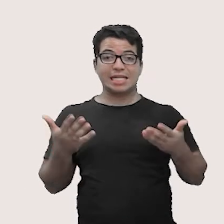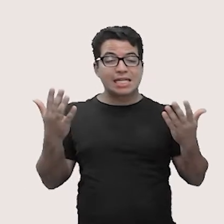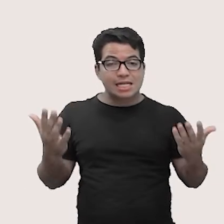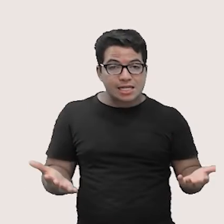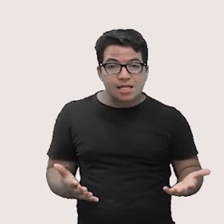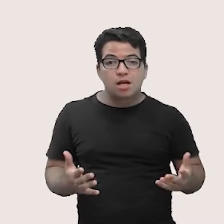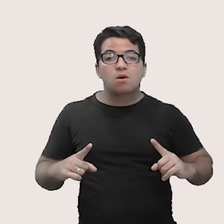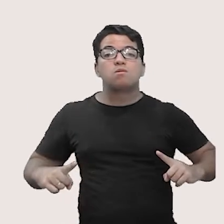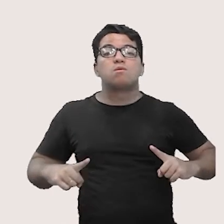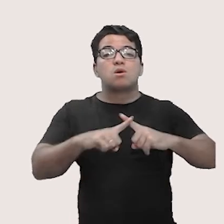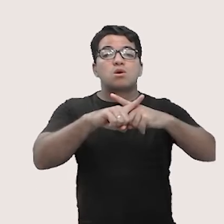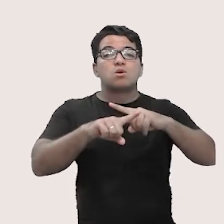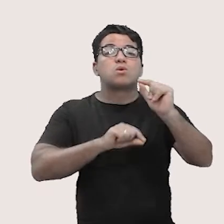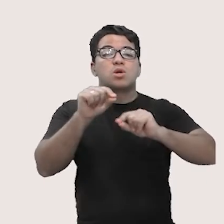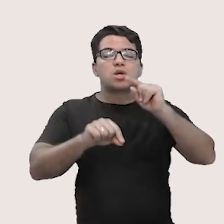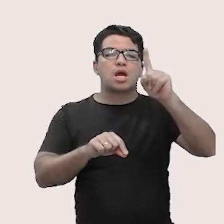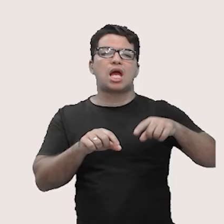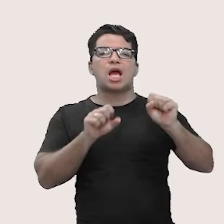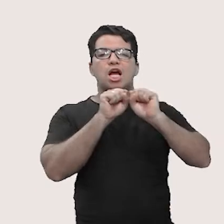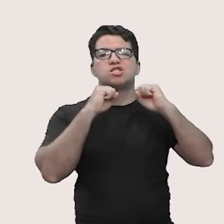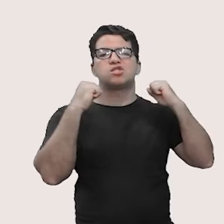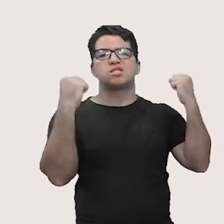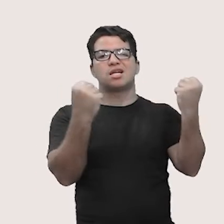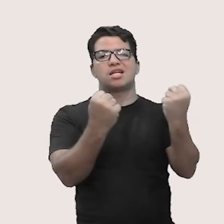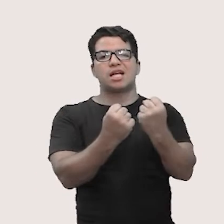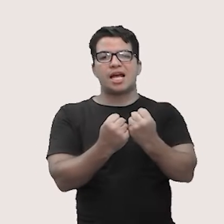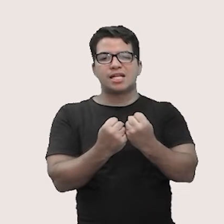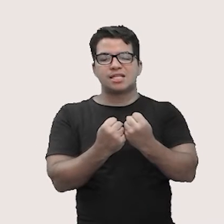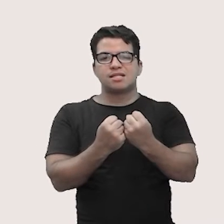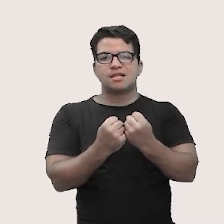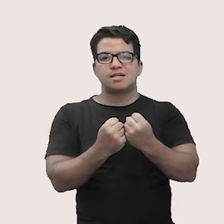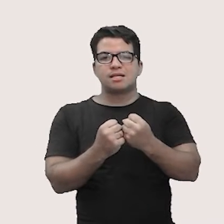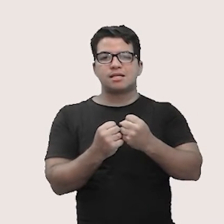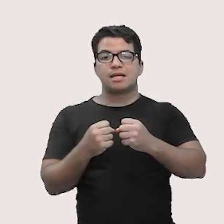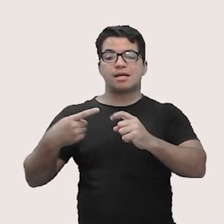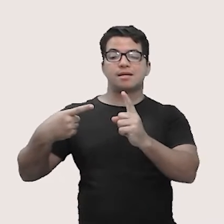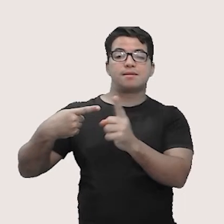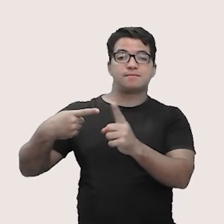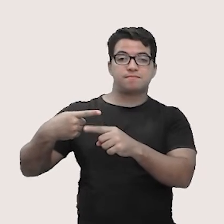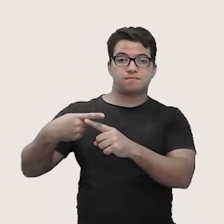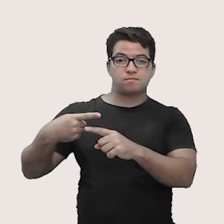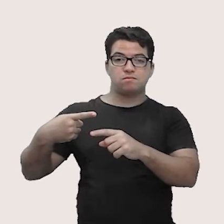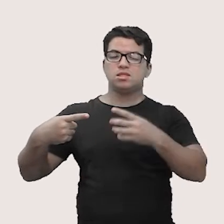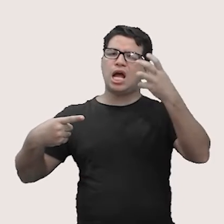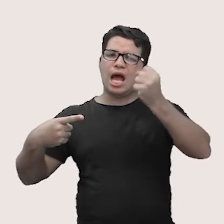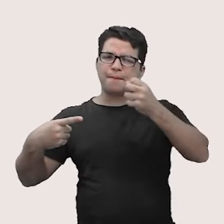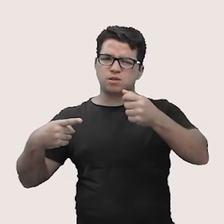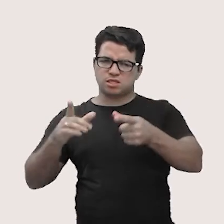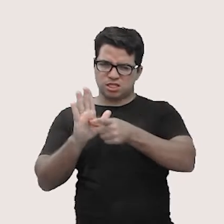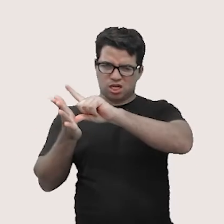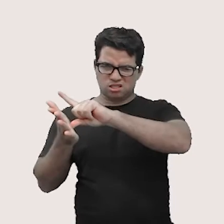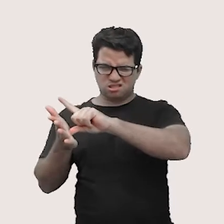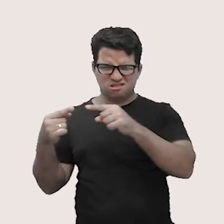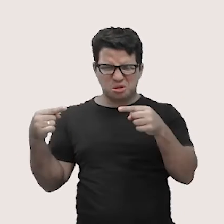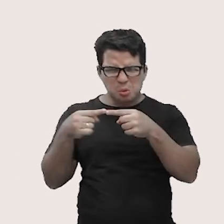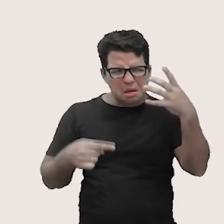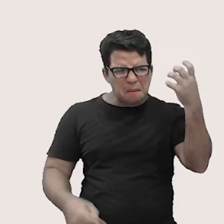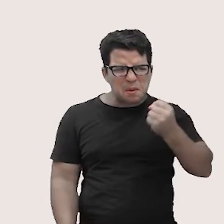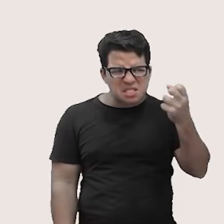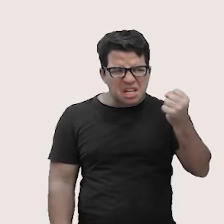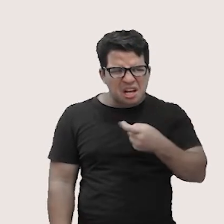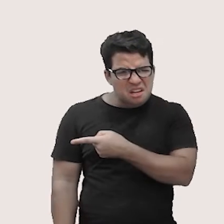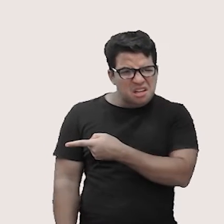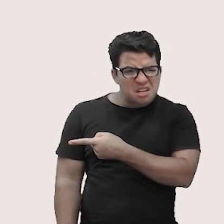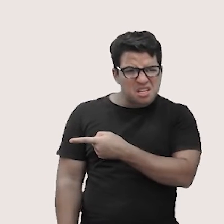da sociedade exigir que o adolescente se aposente prematuramente. Em algum momento a gente falou alguma coisa disso aqui sobre